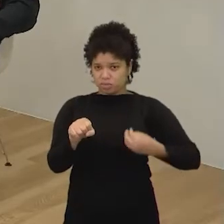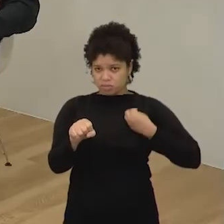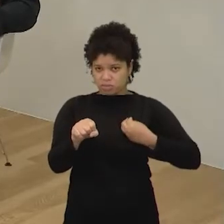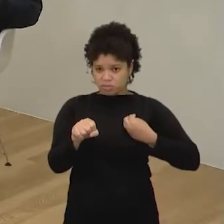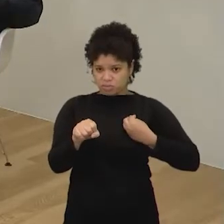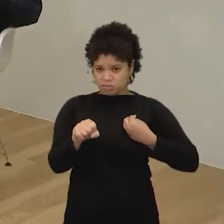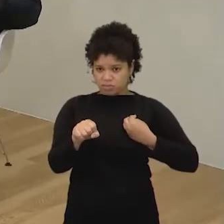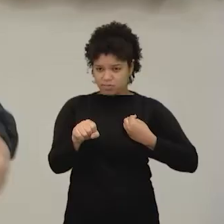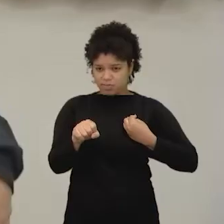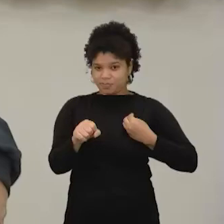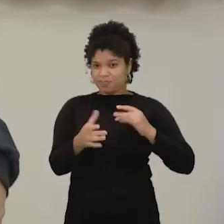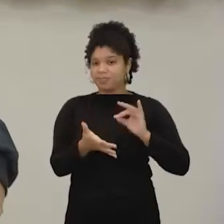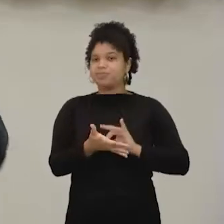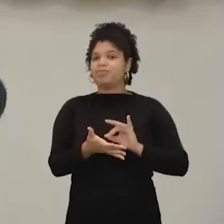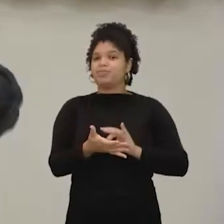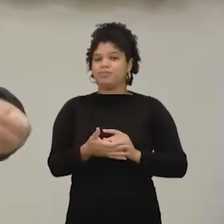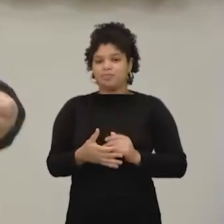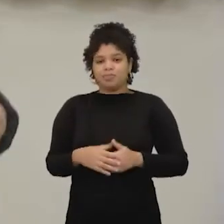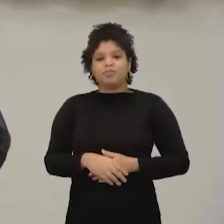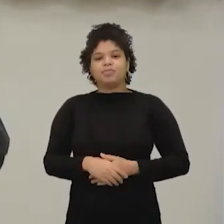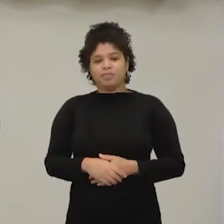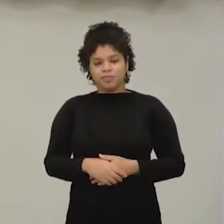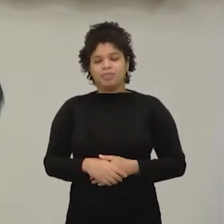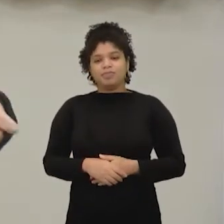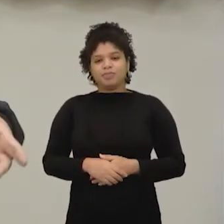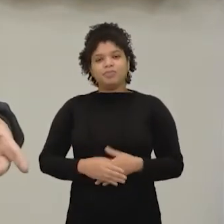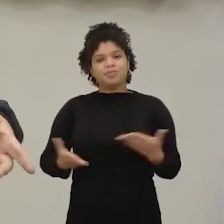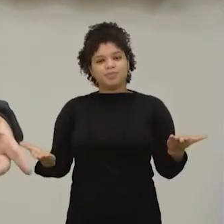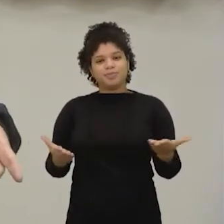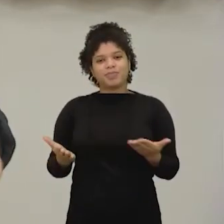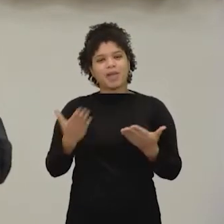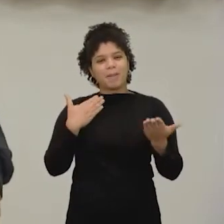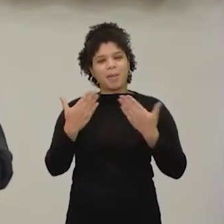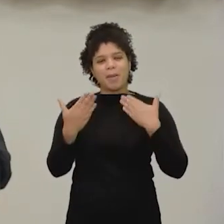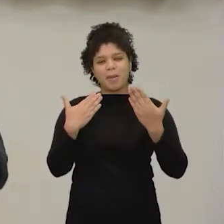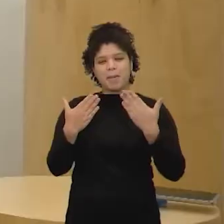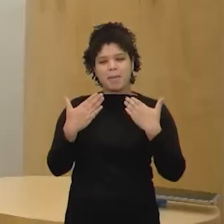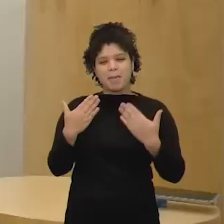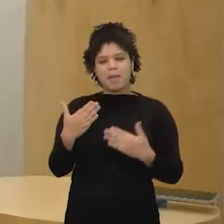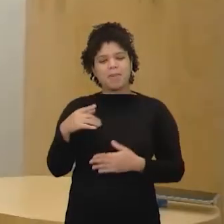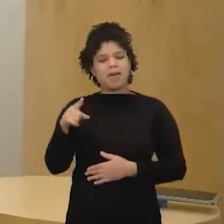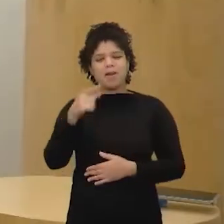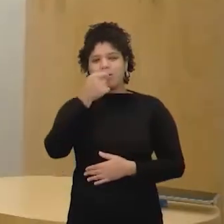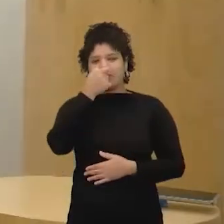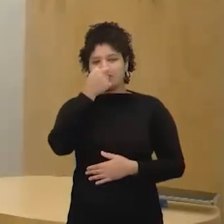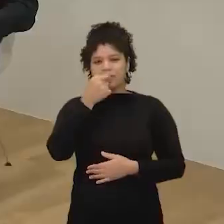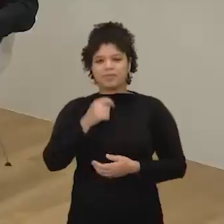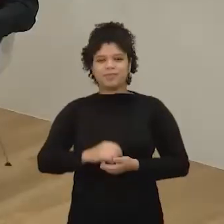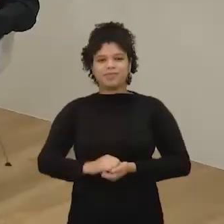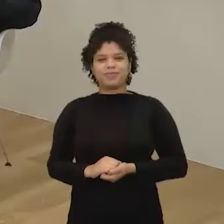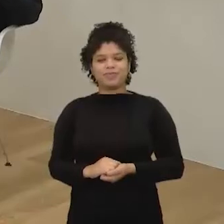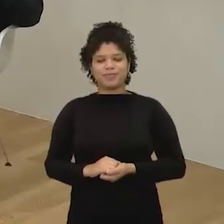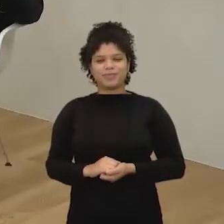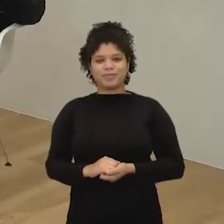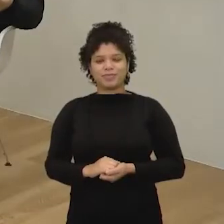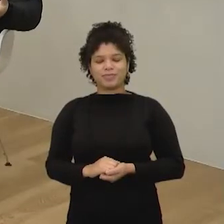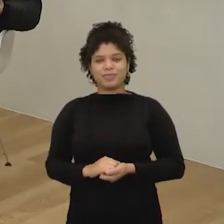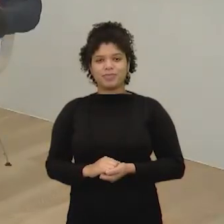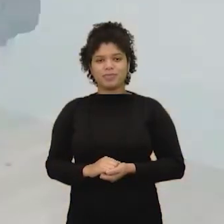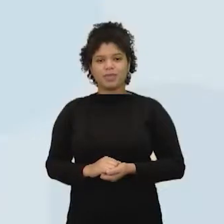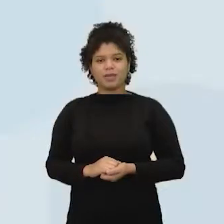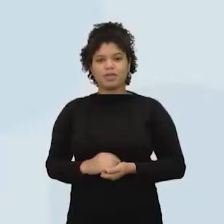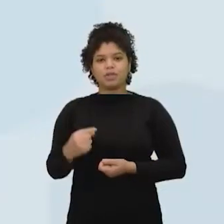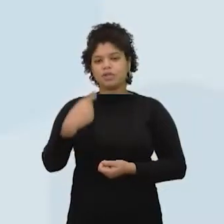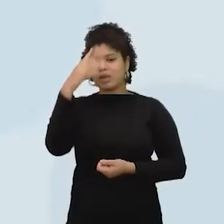mesmo, né? Então tem esse questionamento. Hoje aqui no De Frente com Fabi. Exatamente. E, né, o que a gente